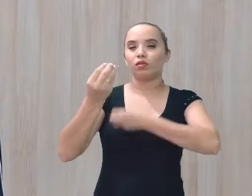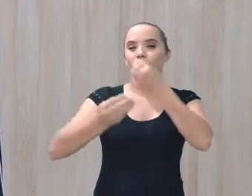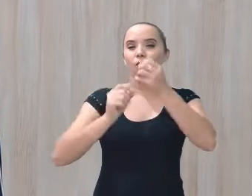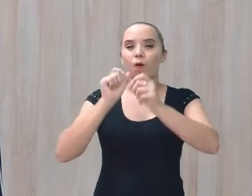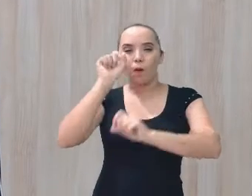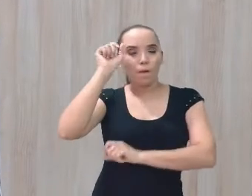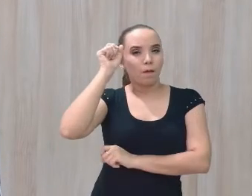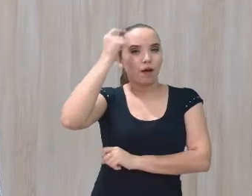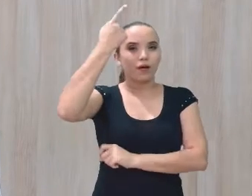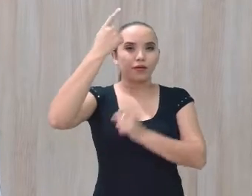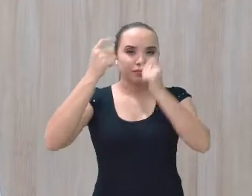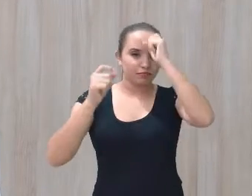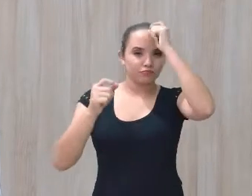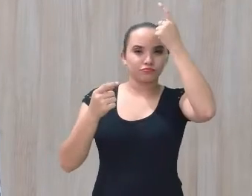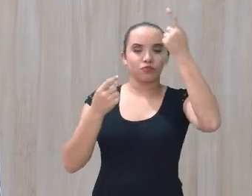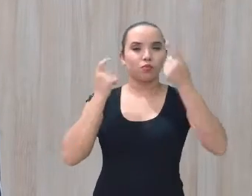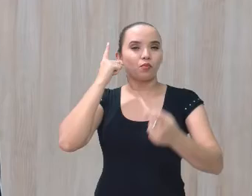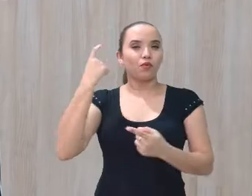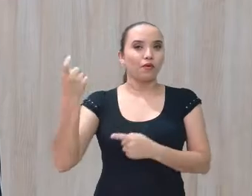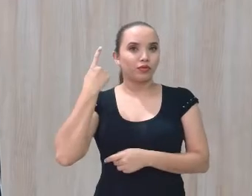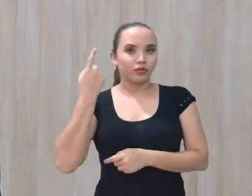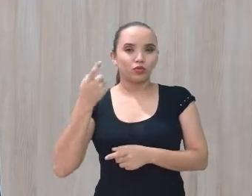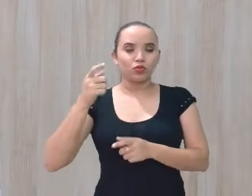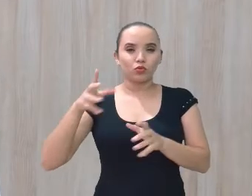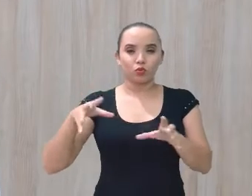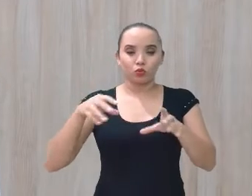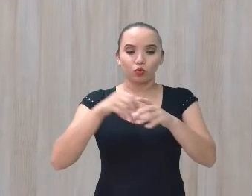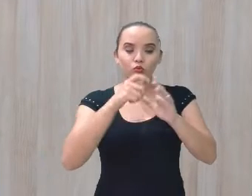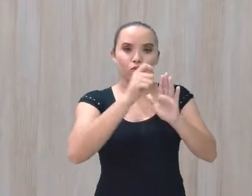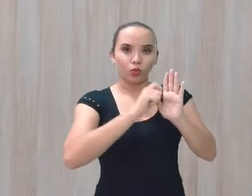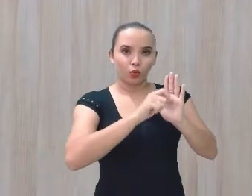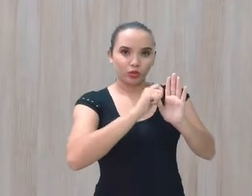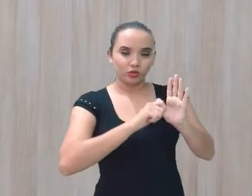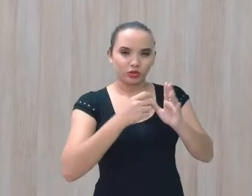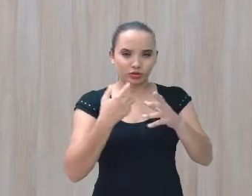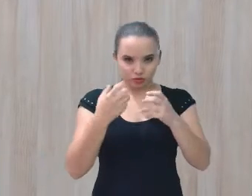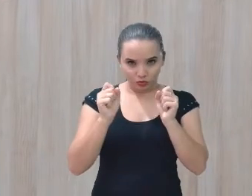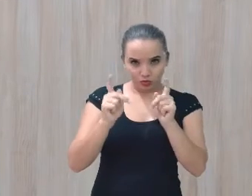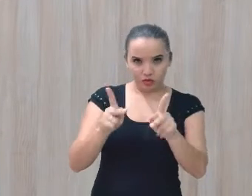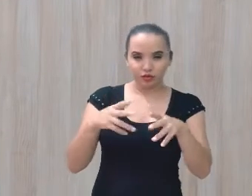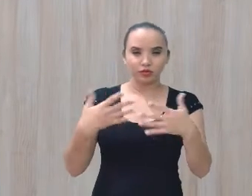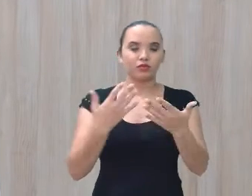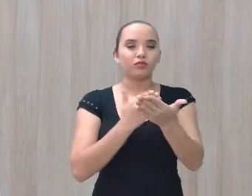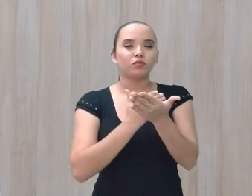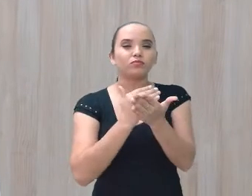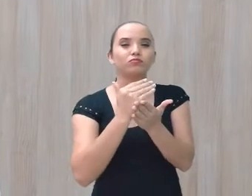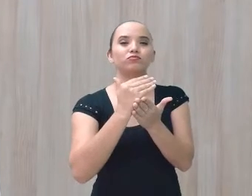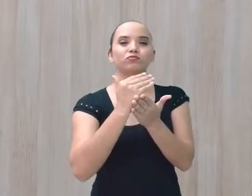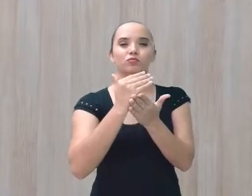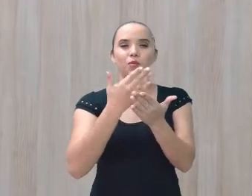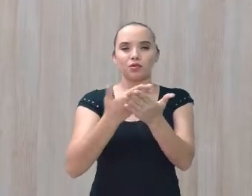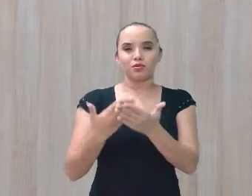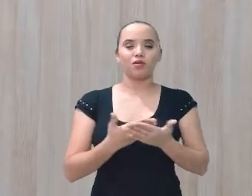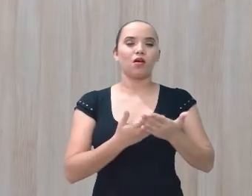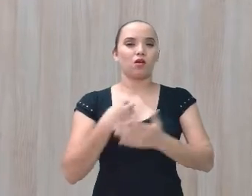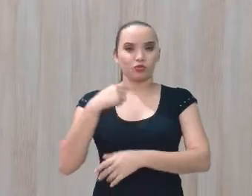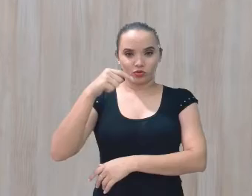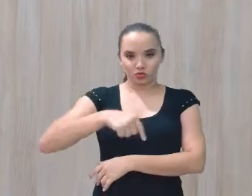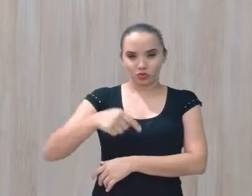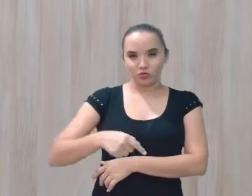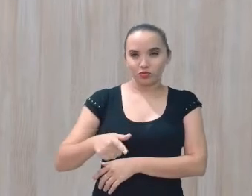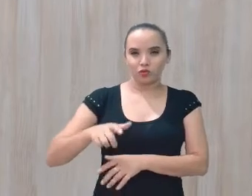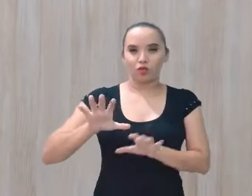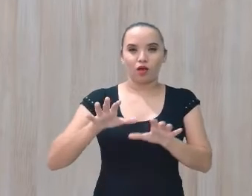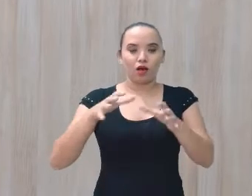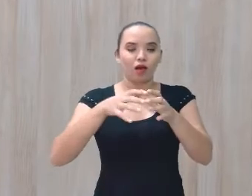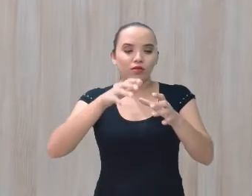sonoridade até para escrever, tá bom? Então vamos começar a nossa aula. A gente está aqui no